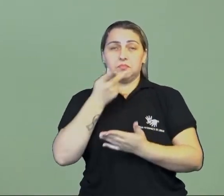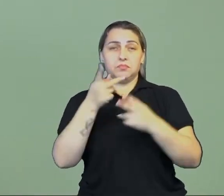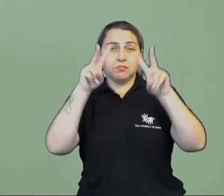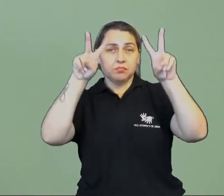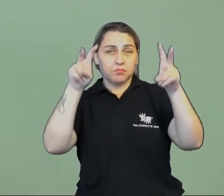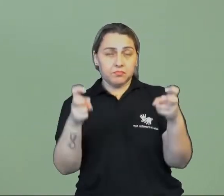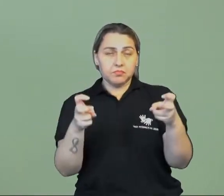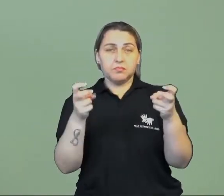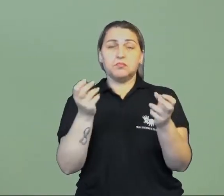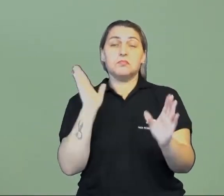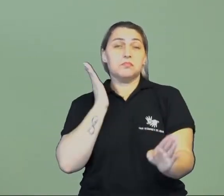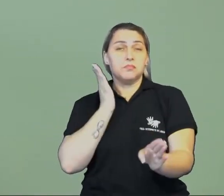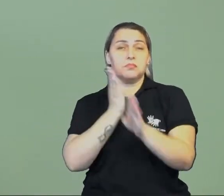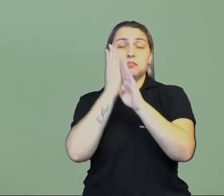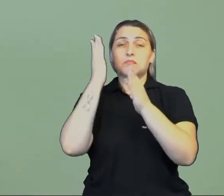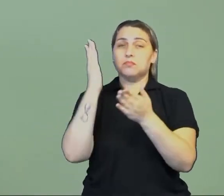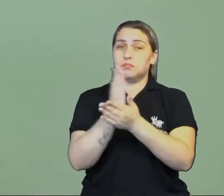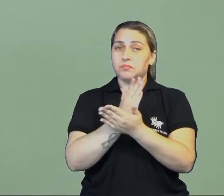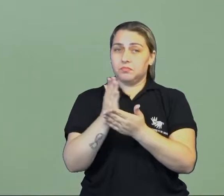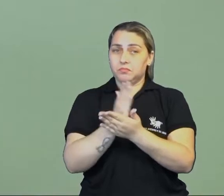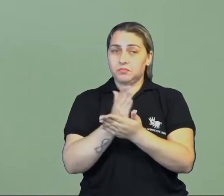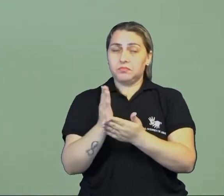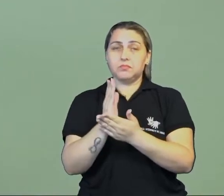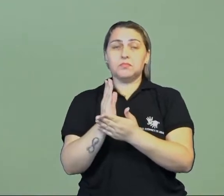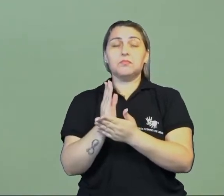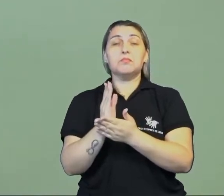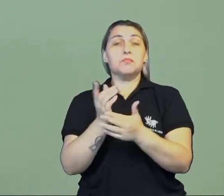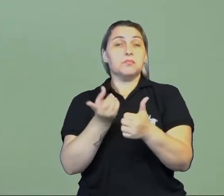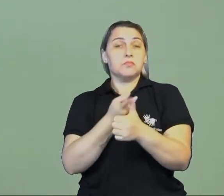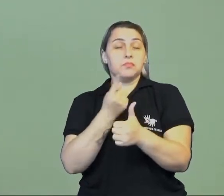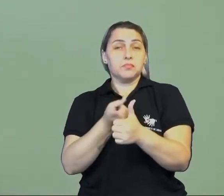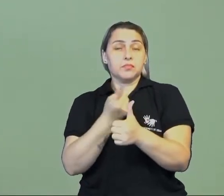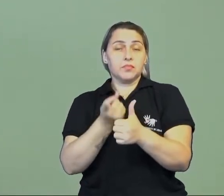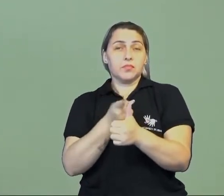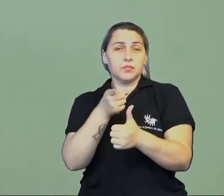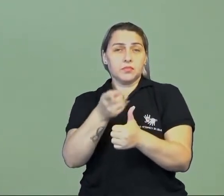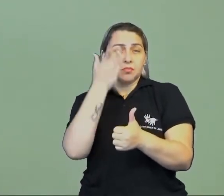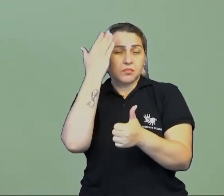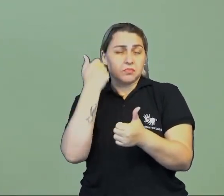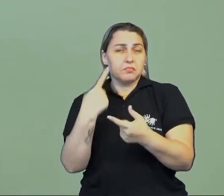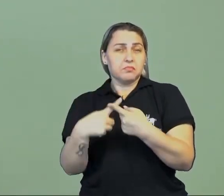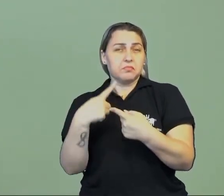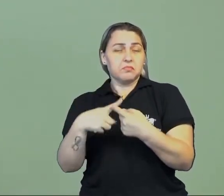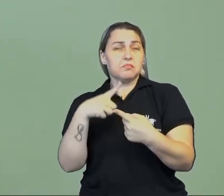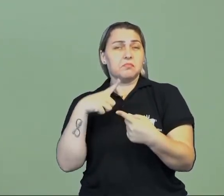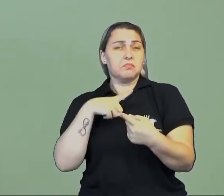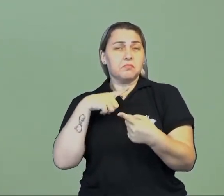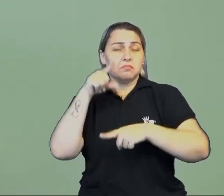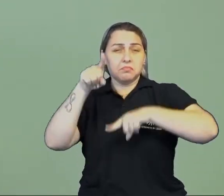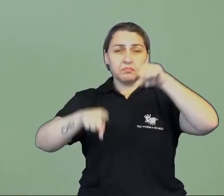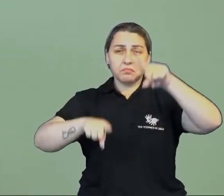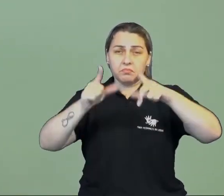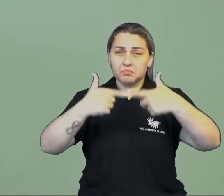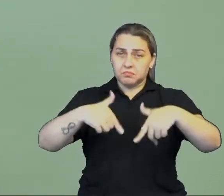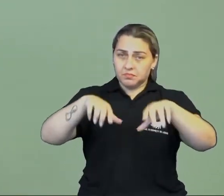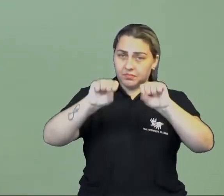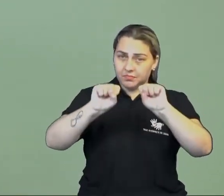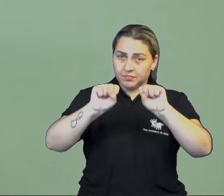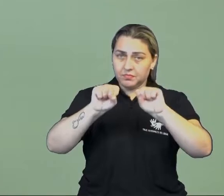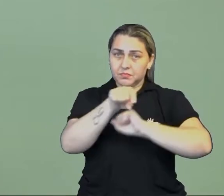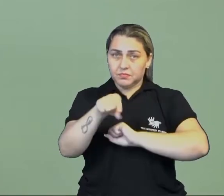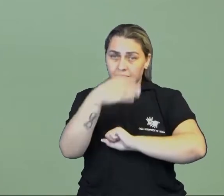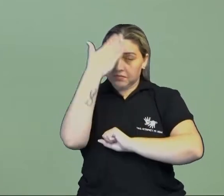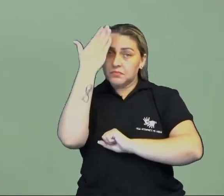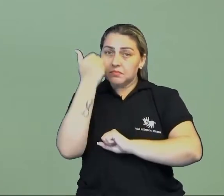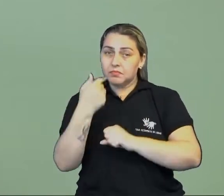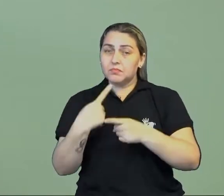tema, vamos identificar algumas questões. Primeiro, você sabe por que existem as variações linguísticas? Você sabe